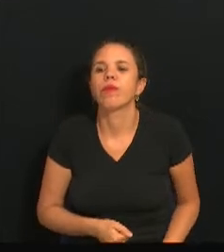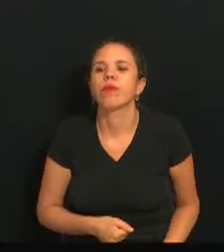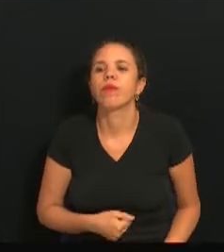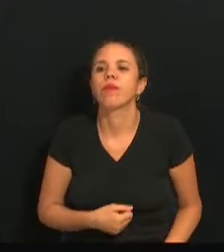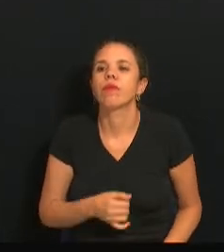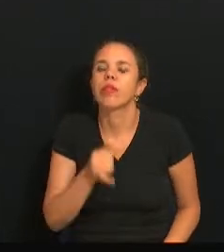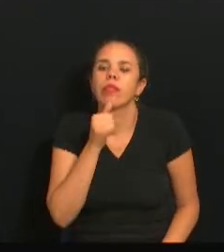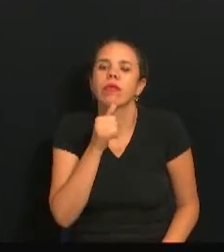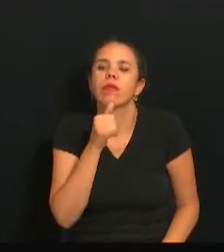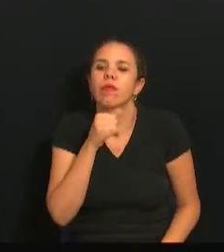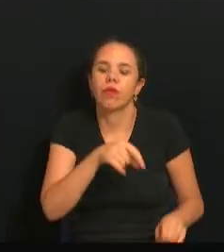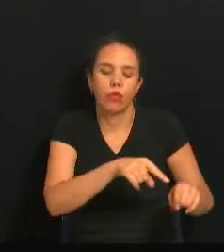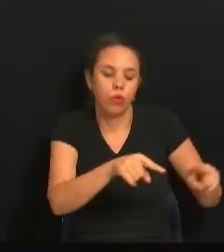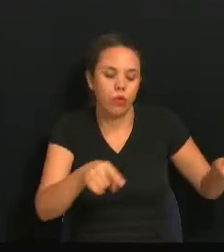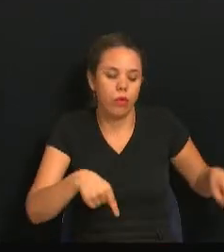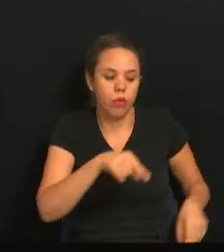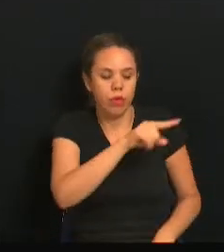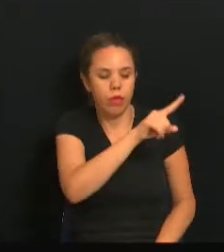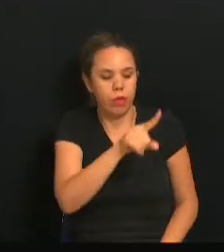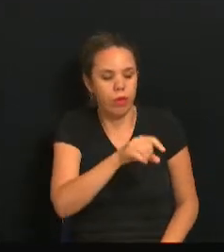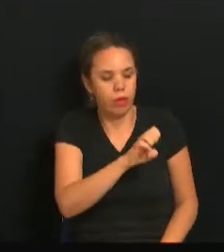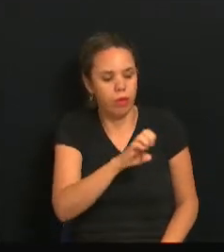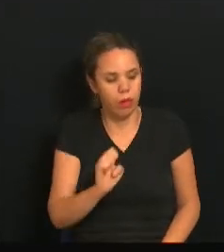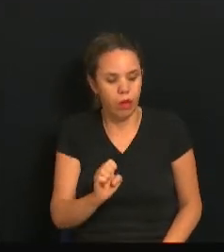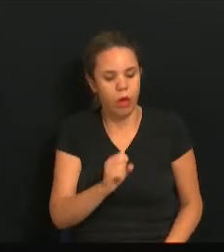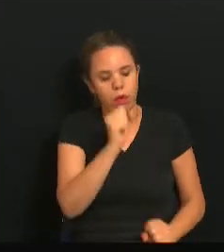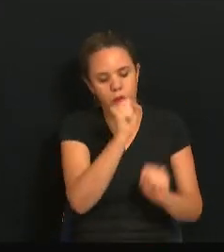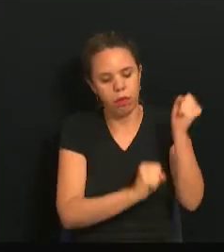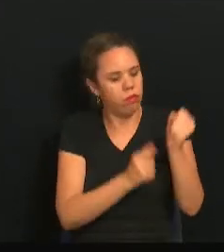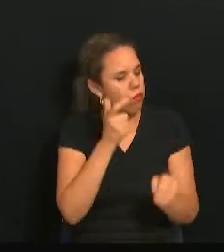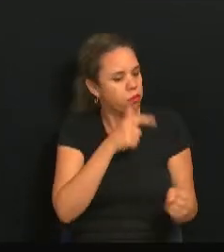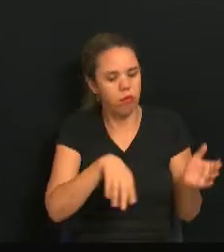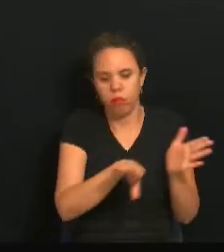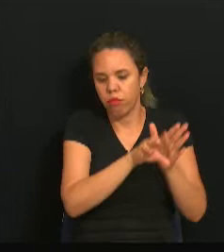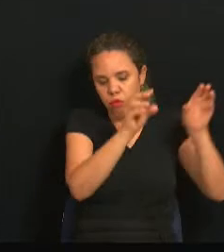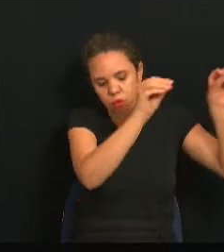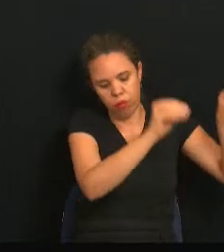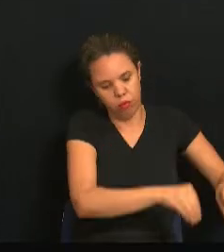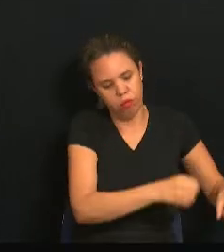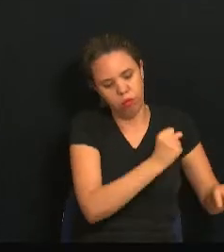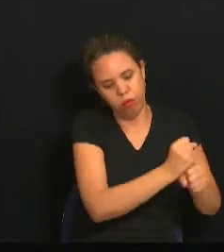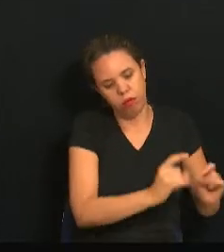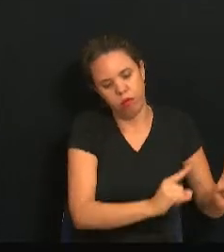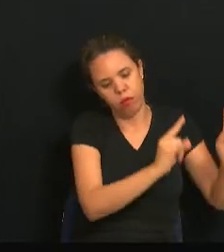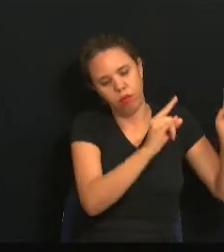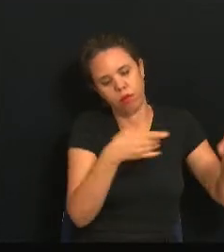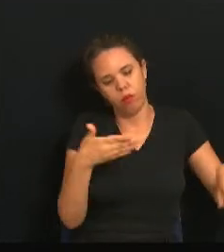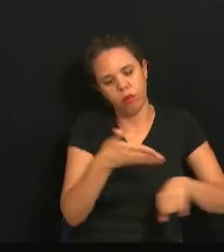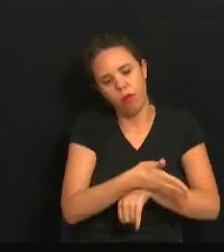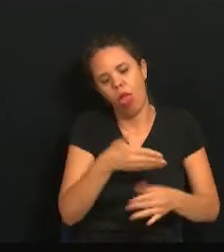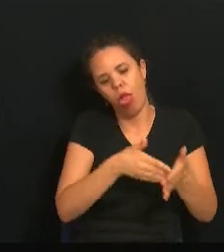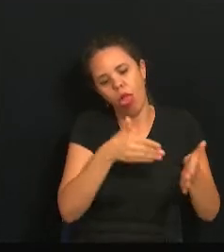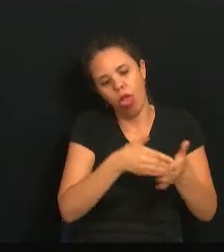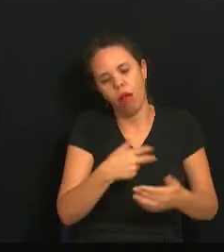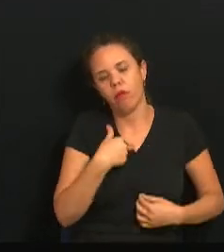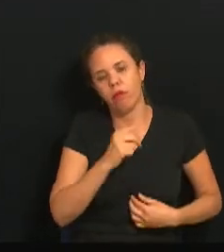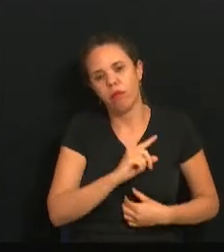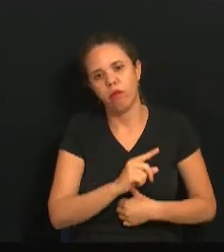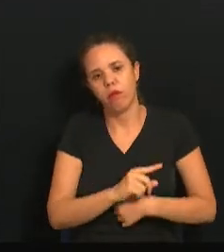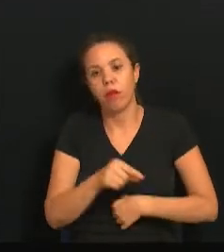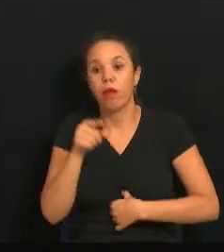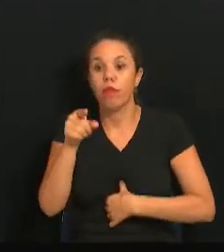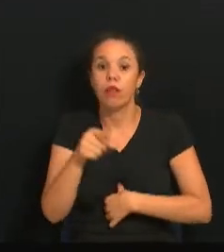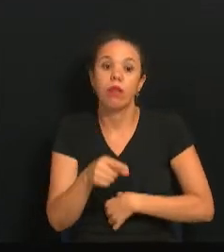um zoneamento ZAI, onde a indústria não consegue se instalar por questões de acesso, por exemplo, você acaba